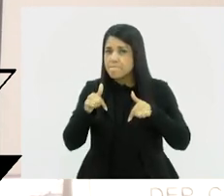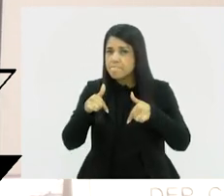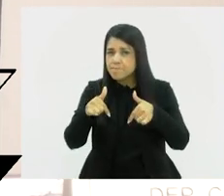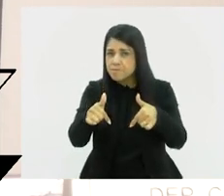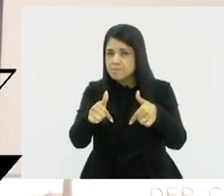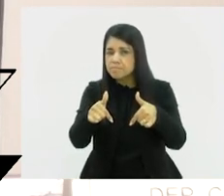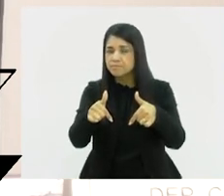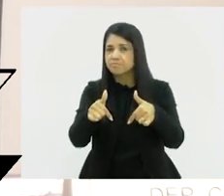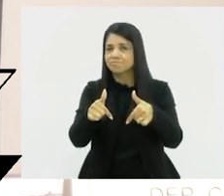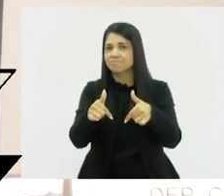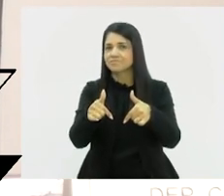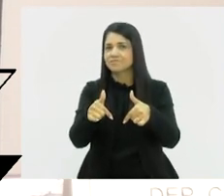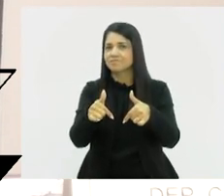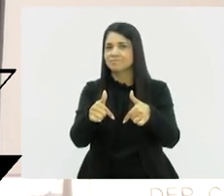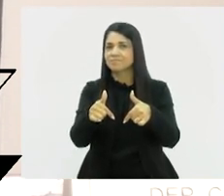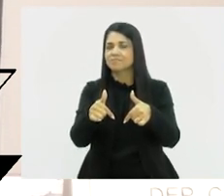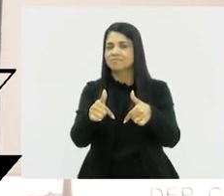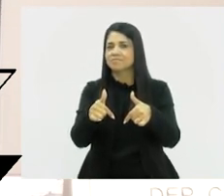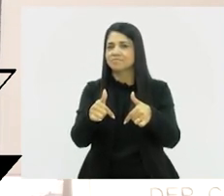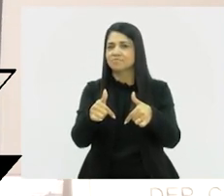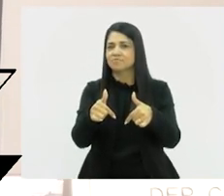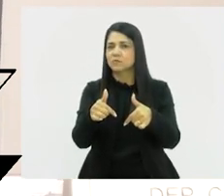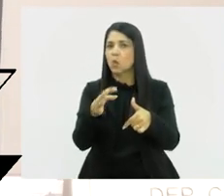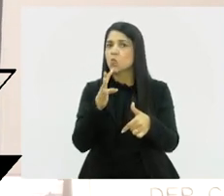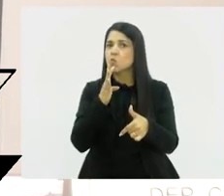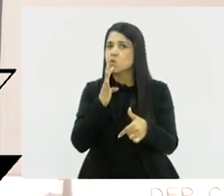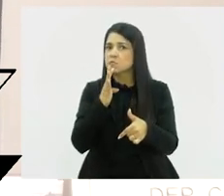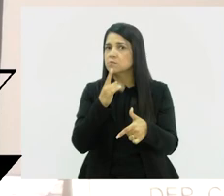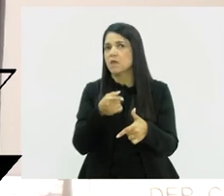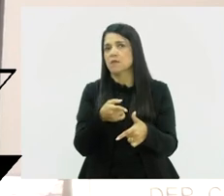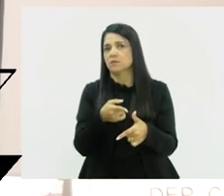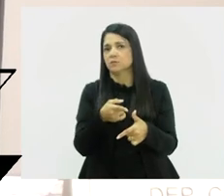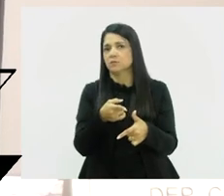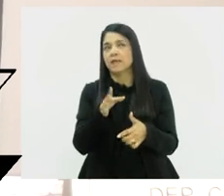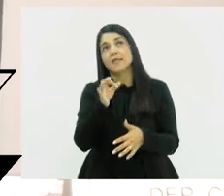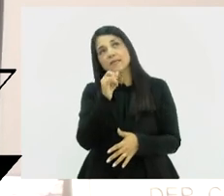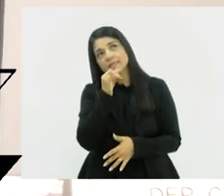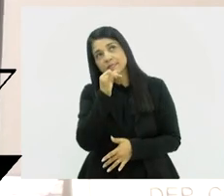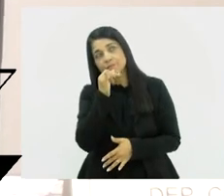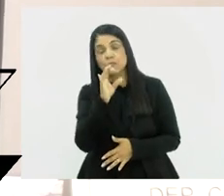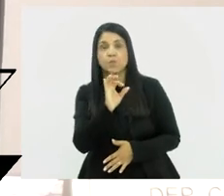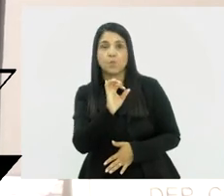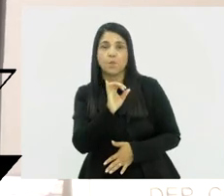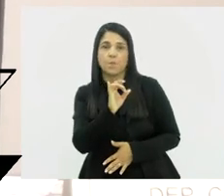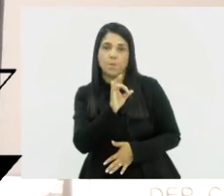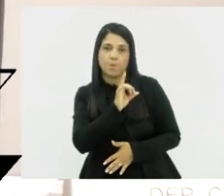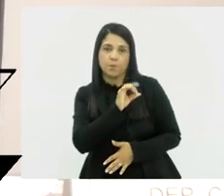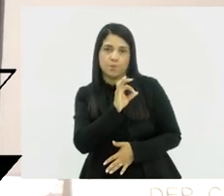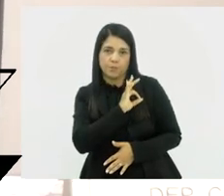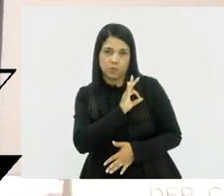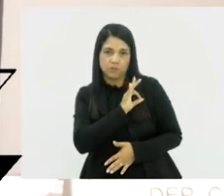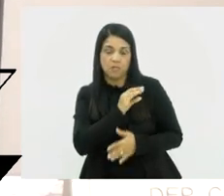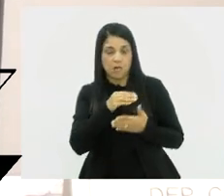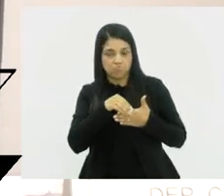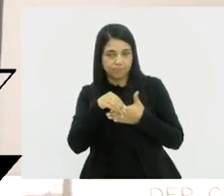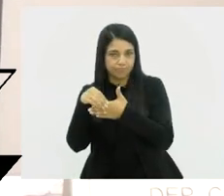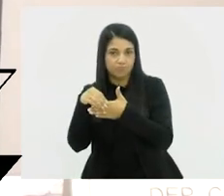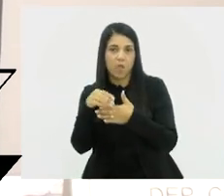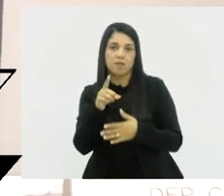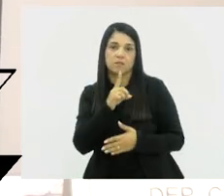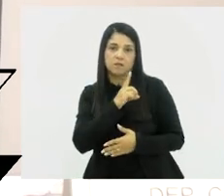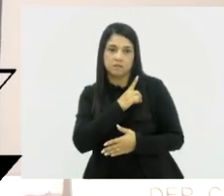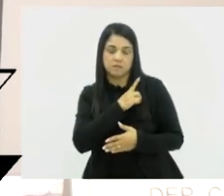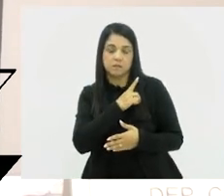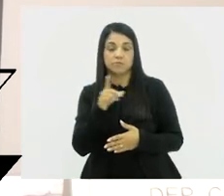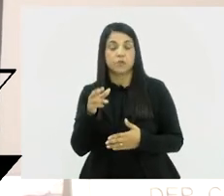procedimento padrão. Quando chega quando um PM, por exemplo, conduz a delegacia, que é o que diz a lei, o dono, com